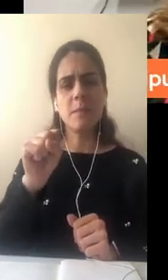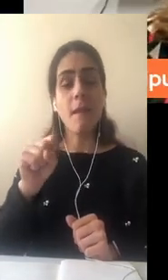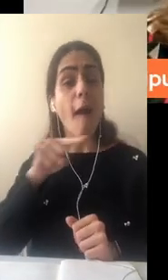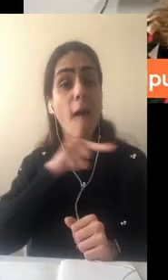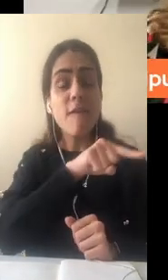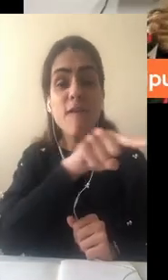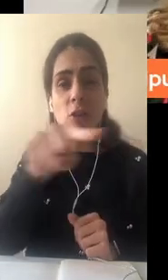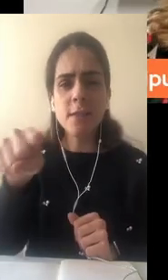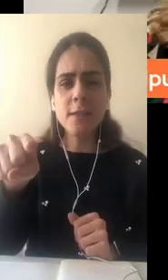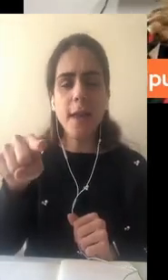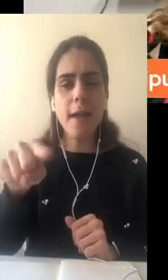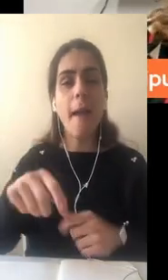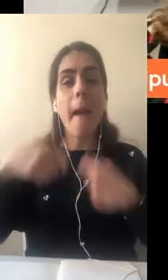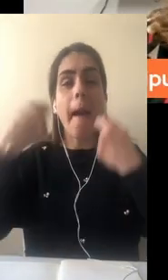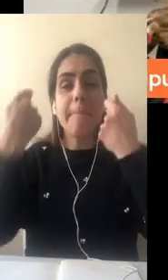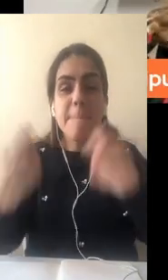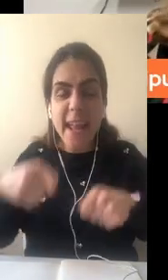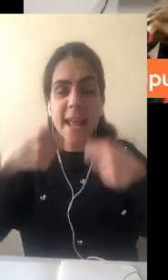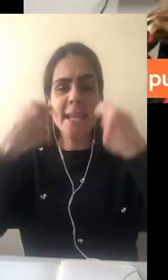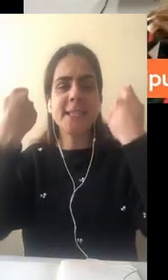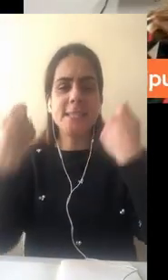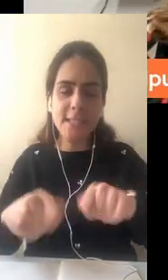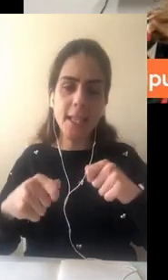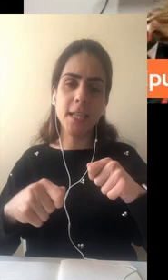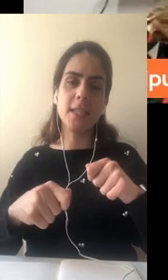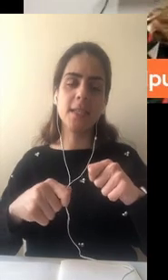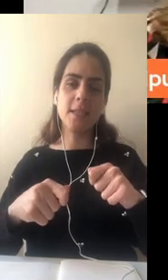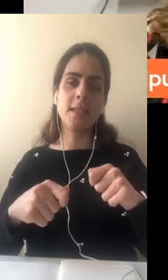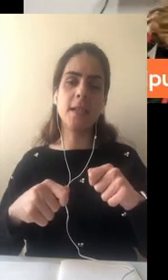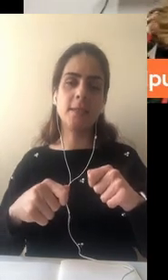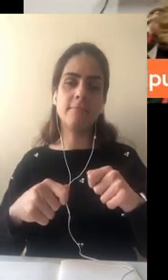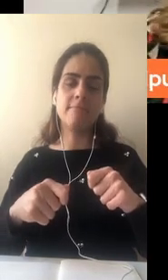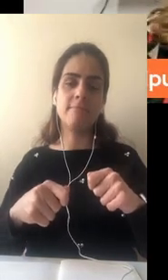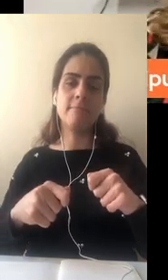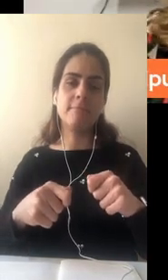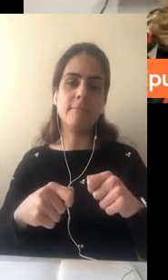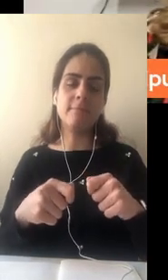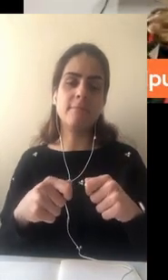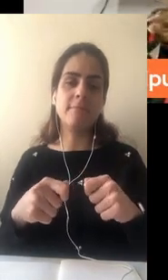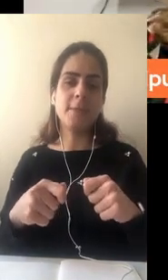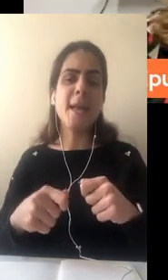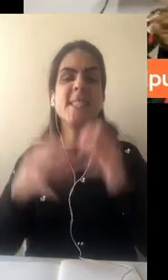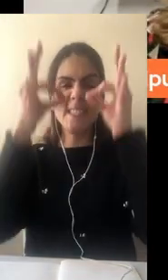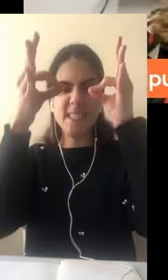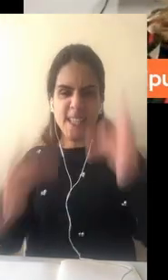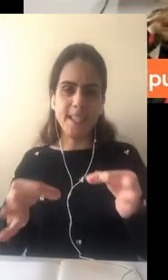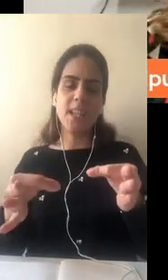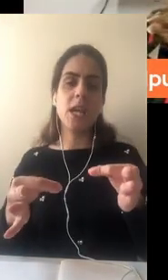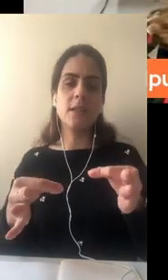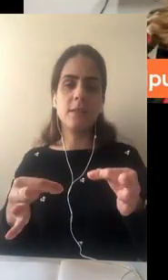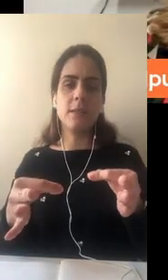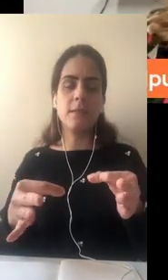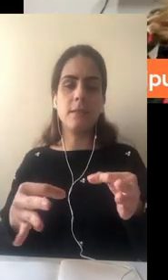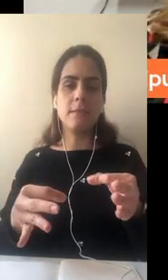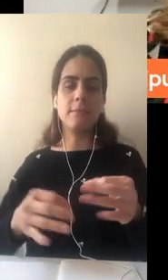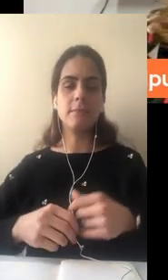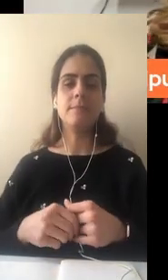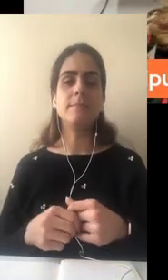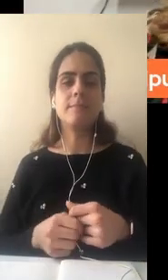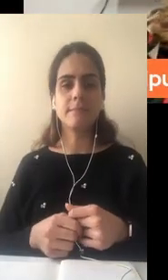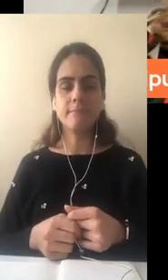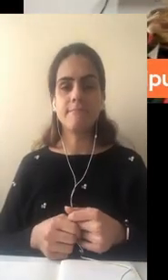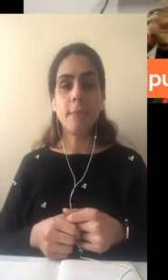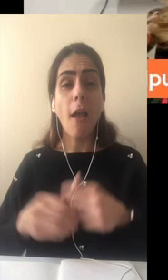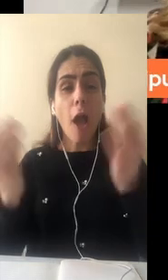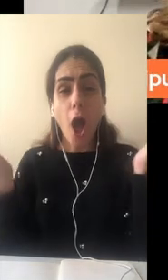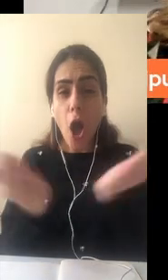convicção. Seja um convicto, seja uma convicta. Exatamente. Hoje os cristãos têm uma